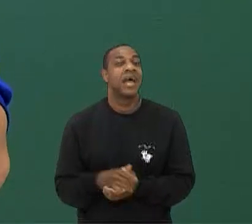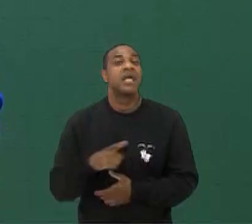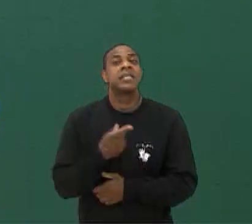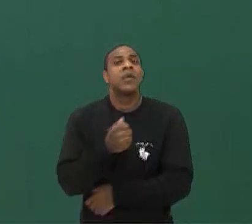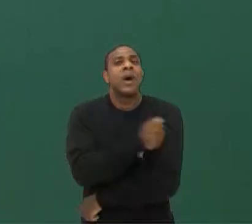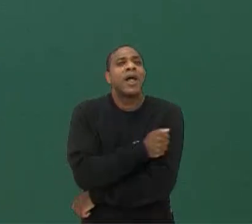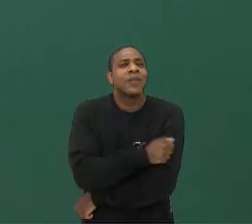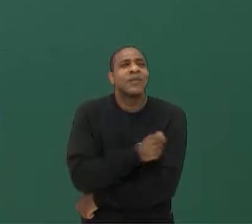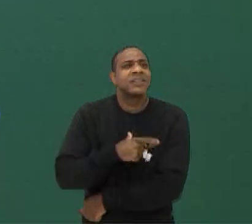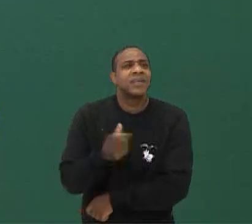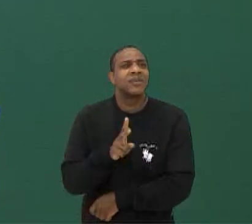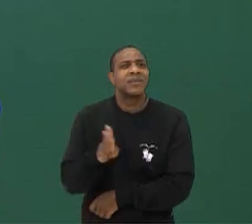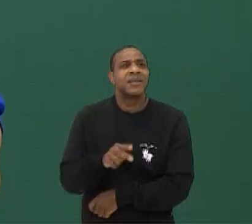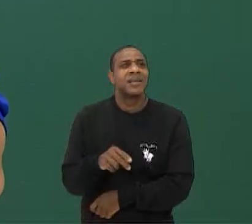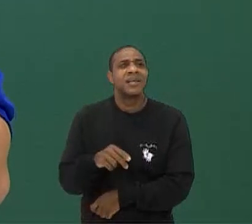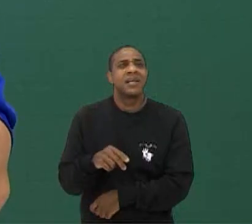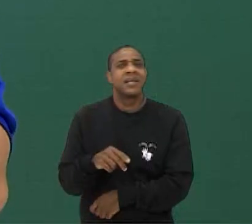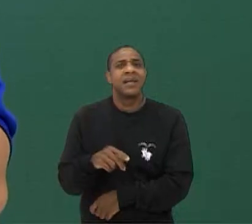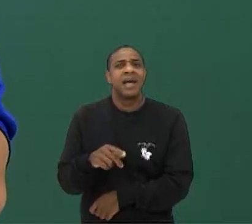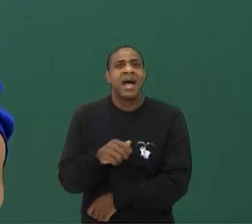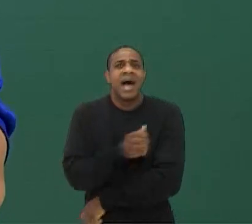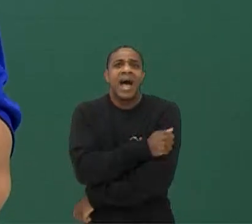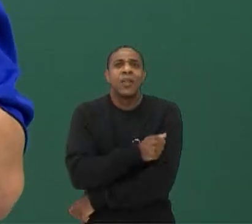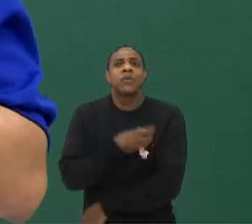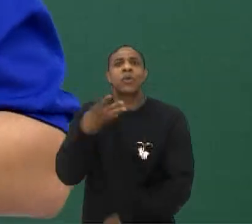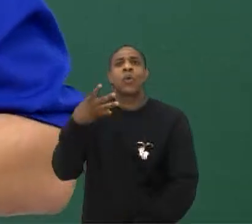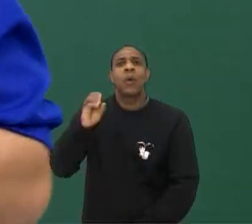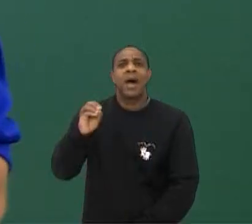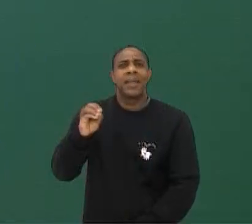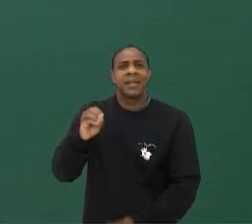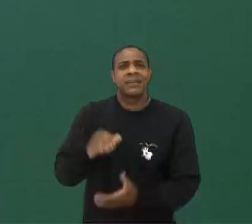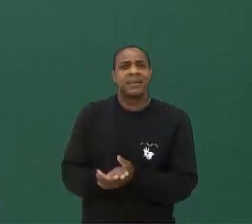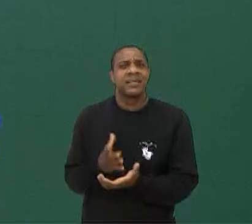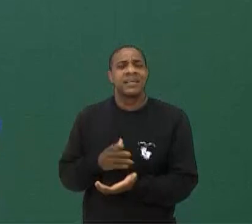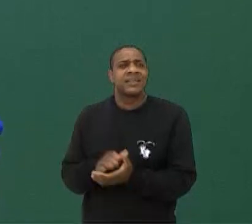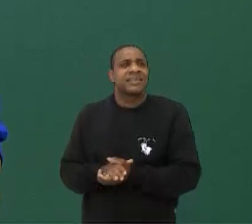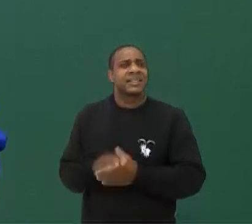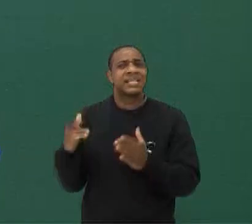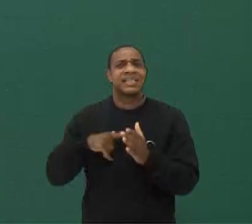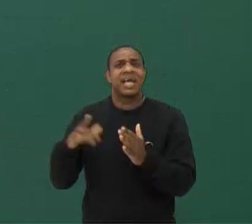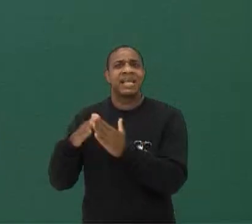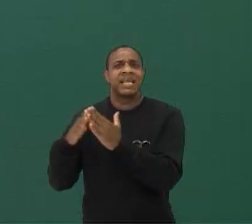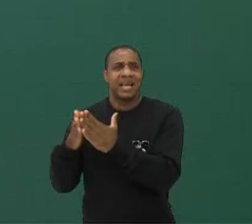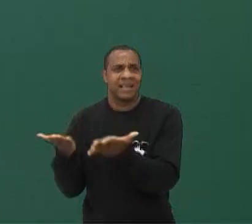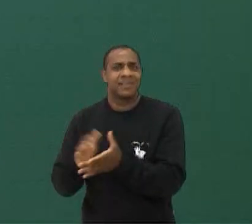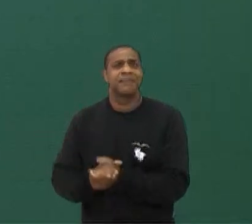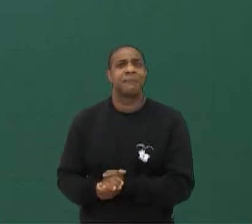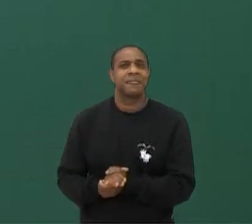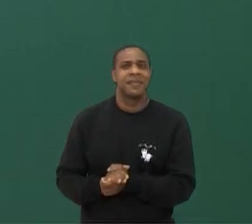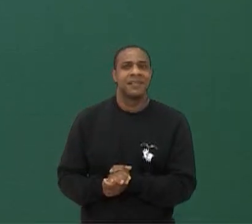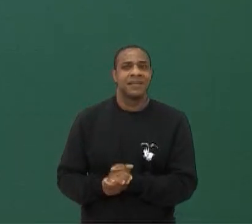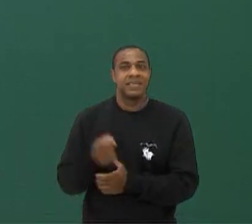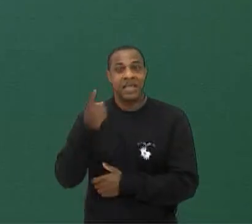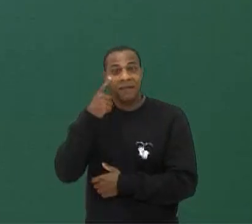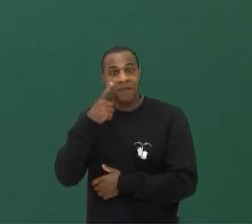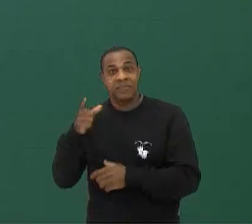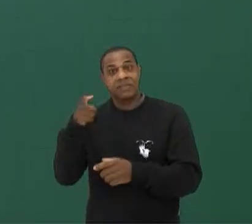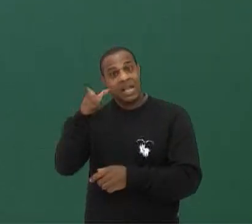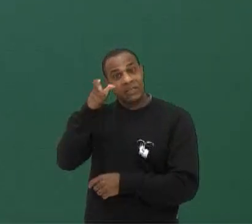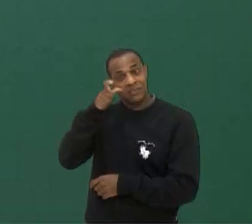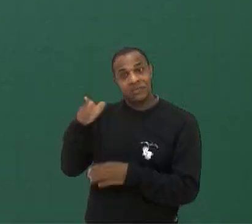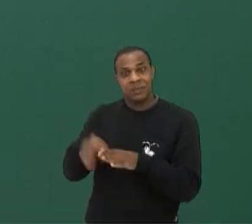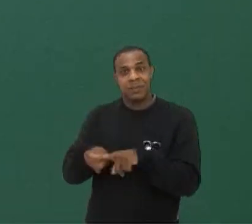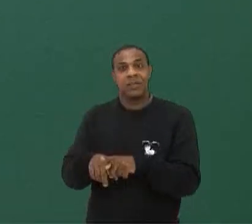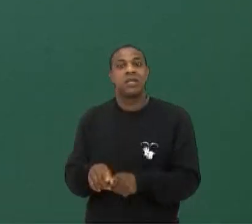aluno que chama Perfil Aluno de Quarentena. Ele falou que tá de olho aqui com a gente. Isso aí, continua com a gente aí. E